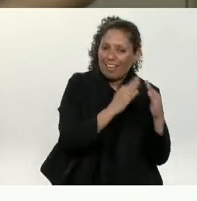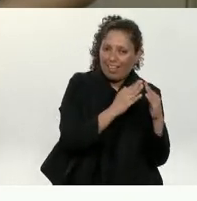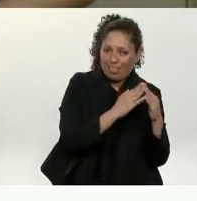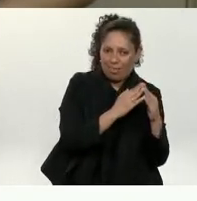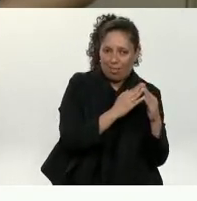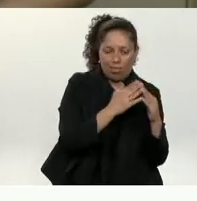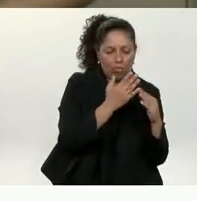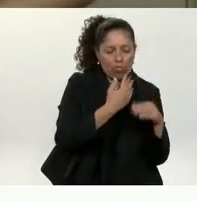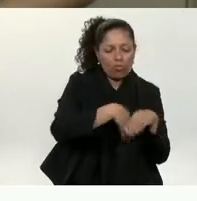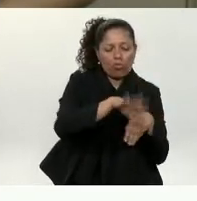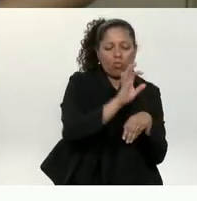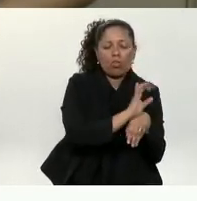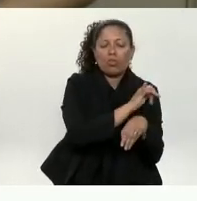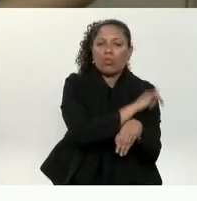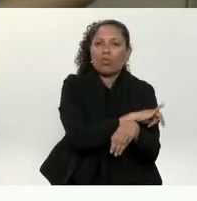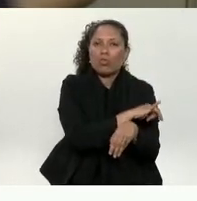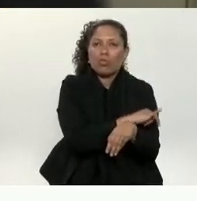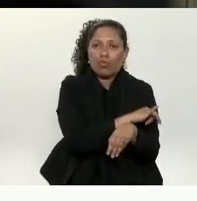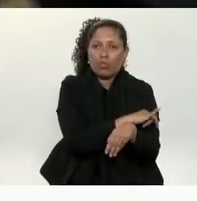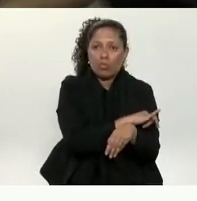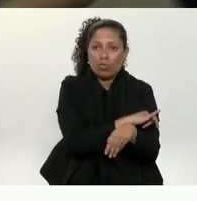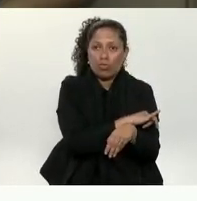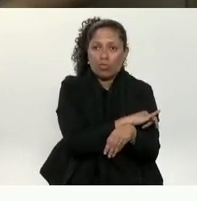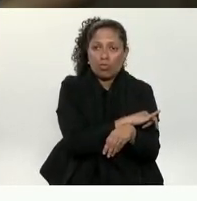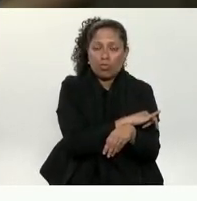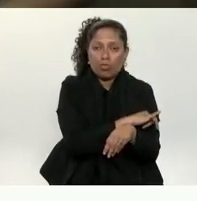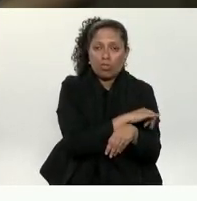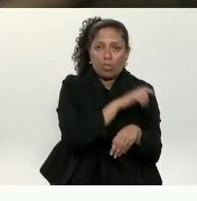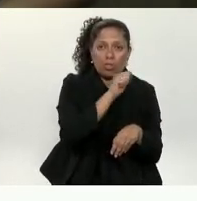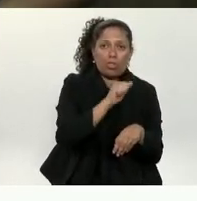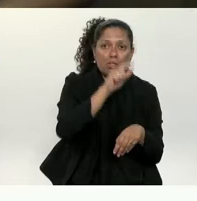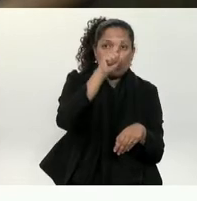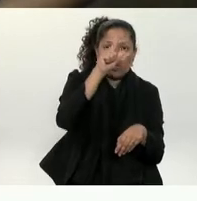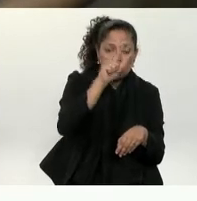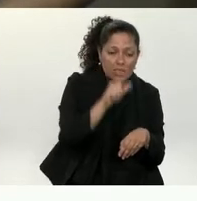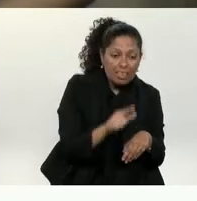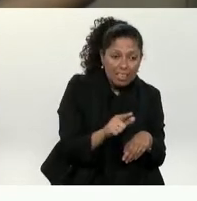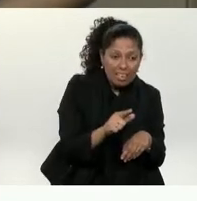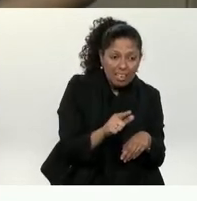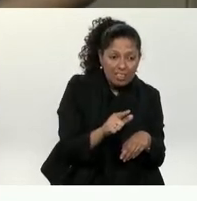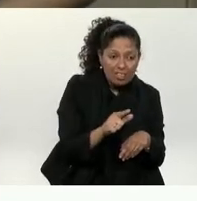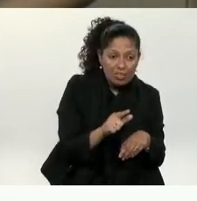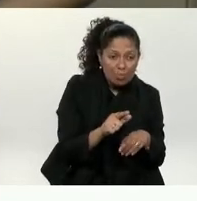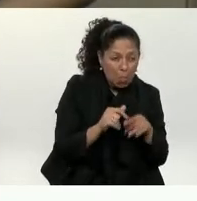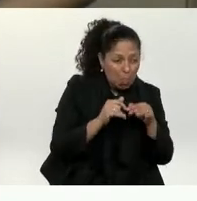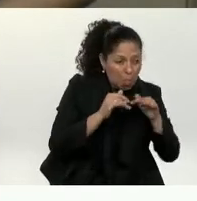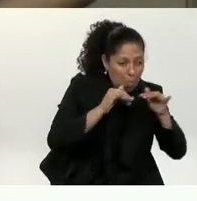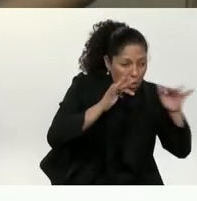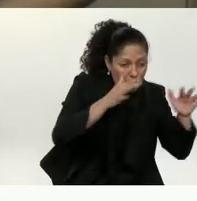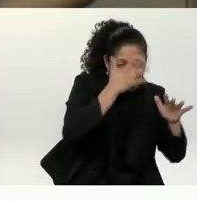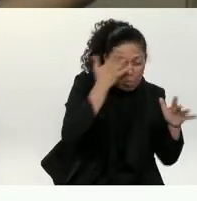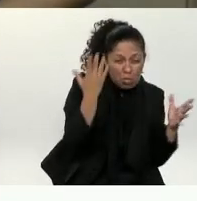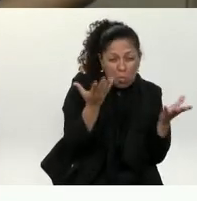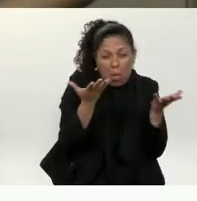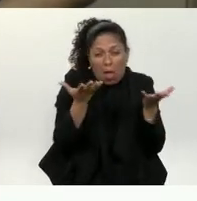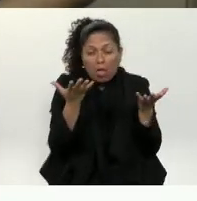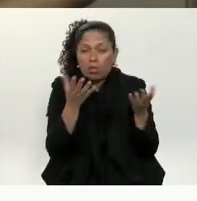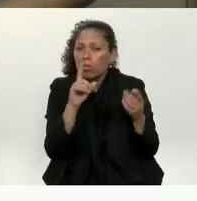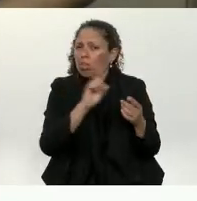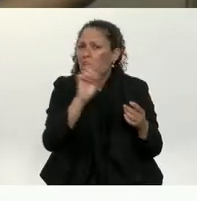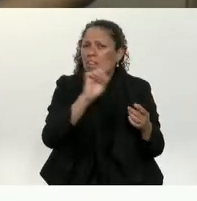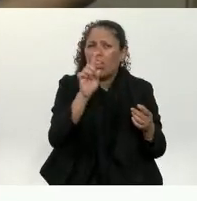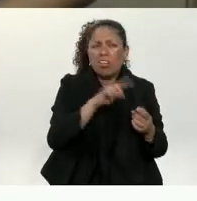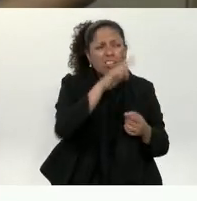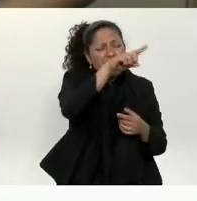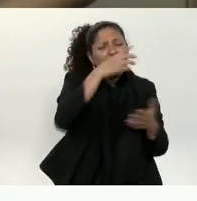é baixo. Lá no Noroeste, então, que é quente pra caramba, lá é menor ainda para aquecer os ambientes, né? Então, assim, o